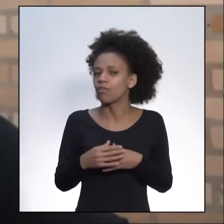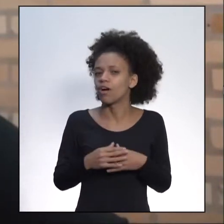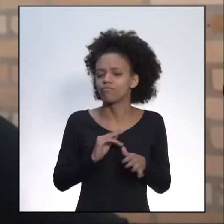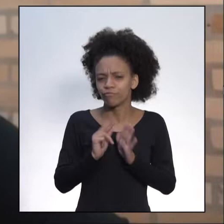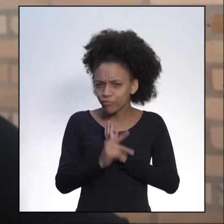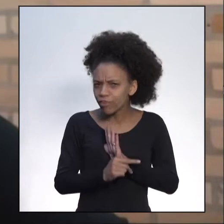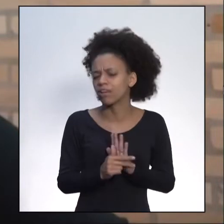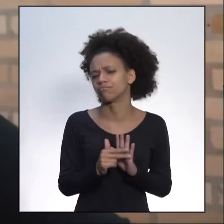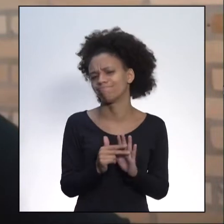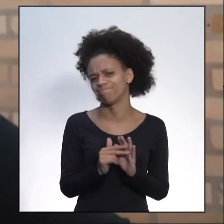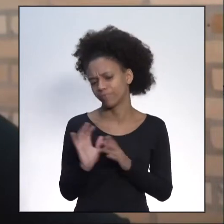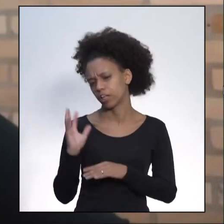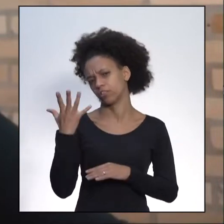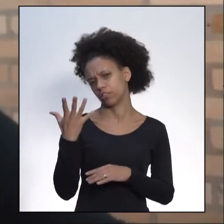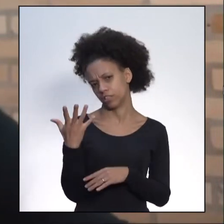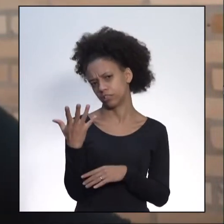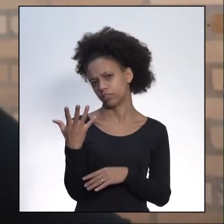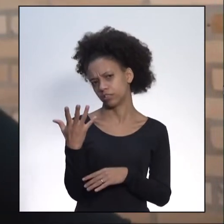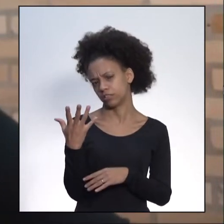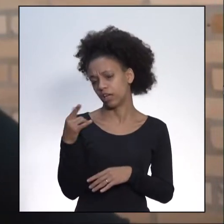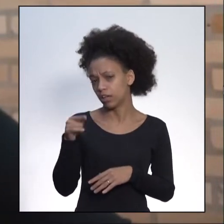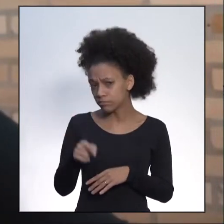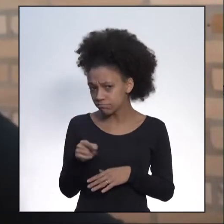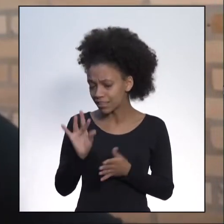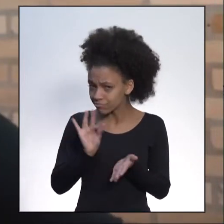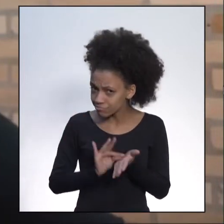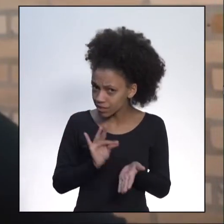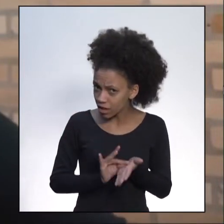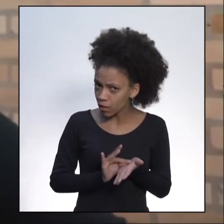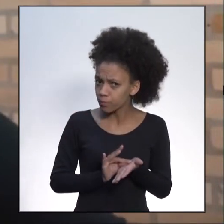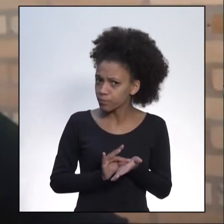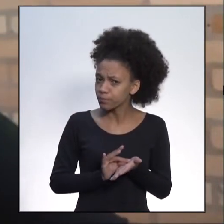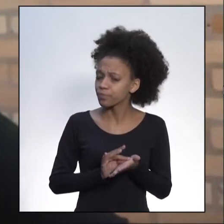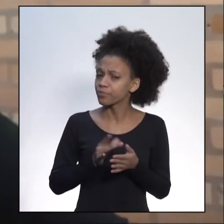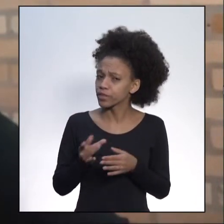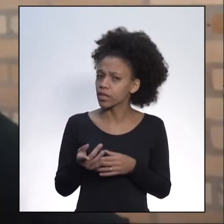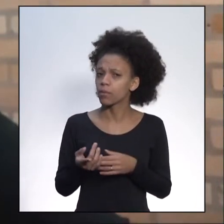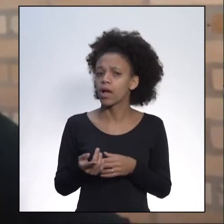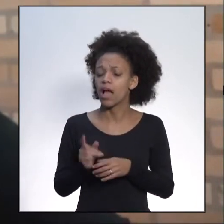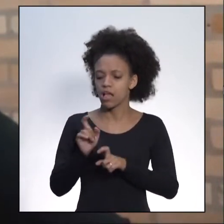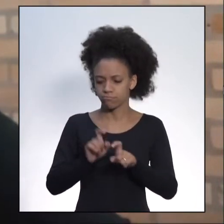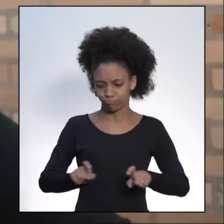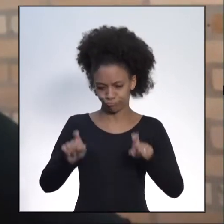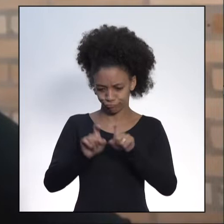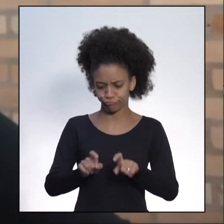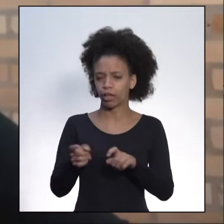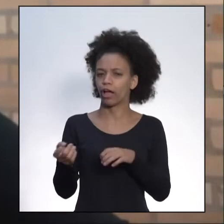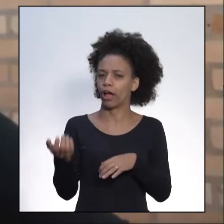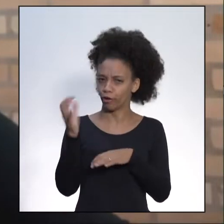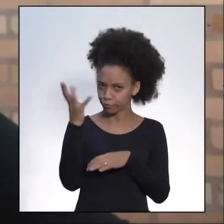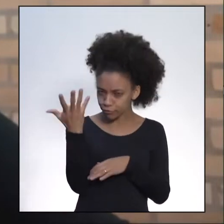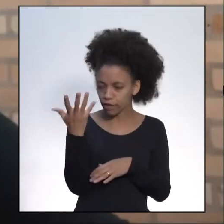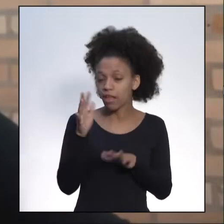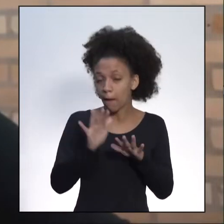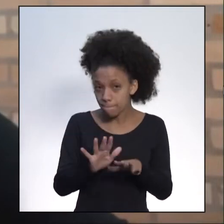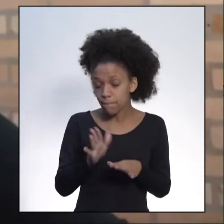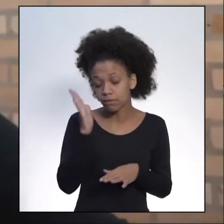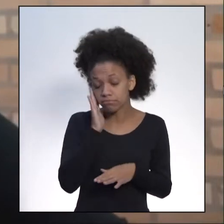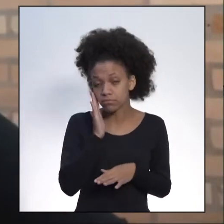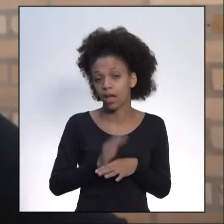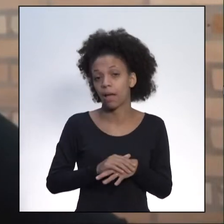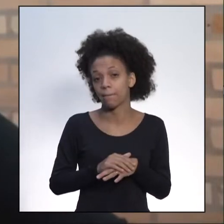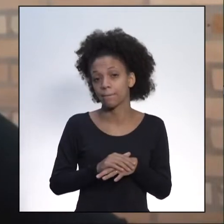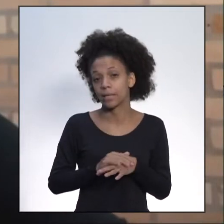que acontecem nesse real, ele vai para o virtual, mas a gente sabe que isso